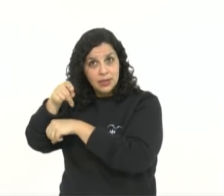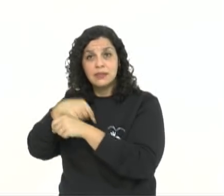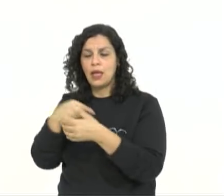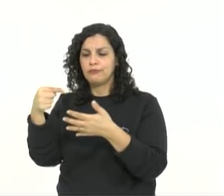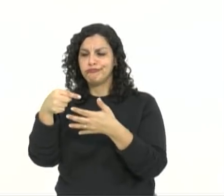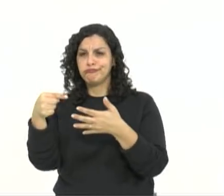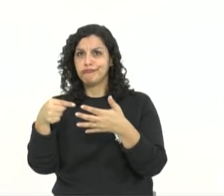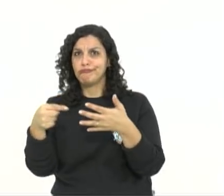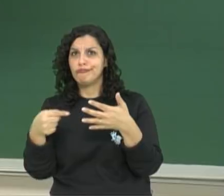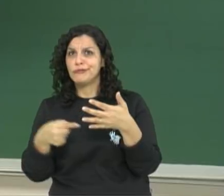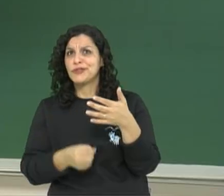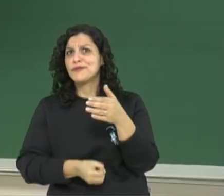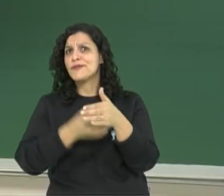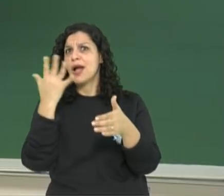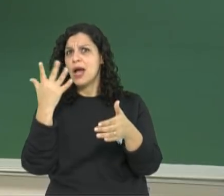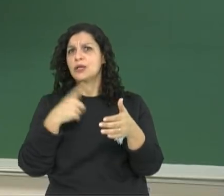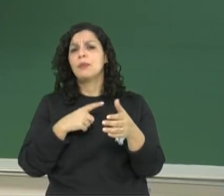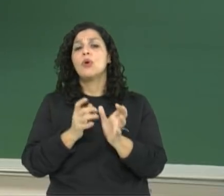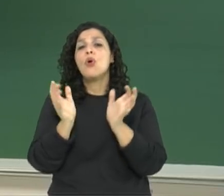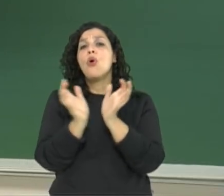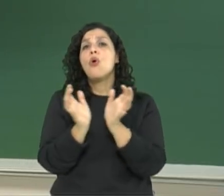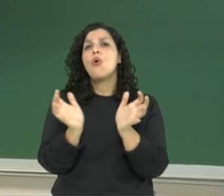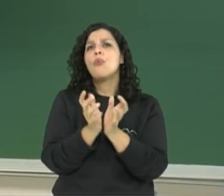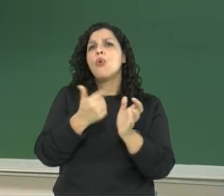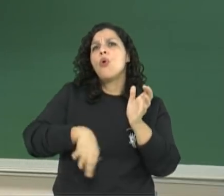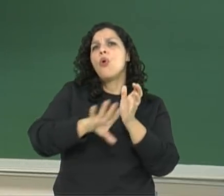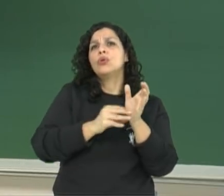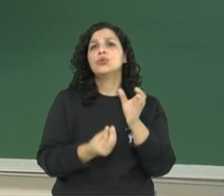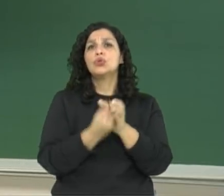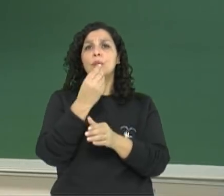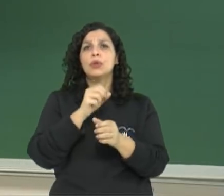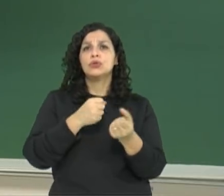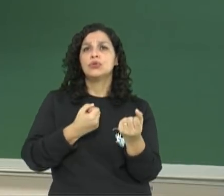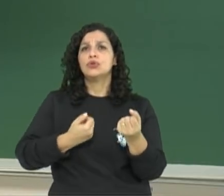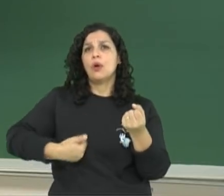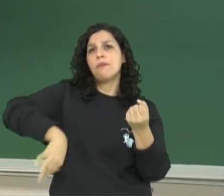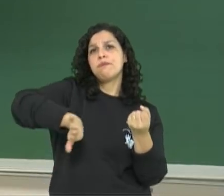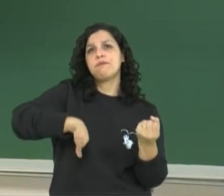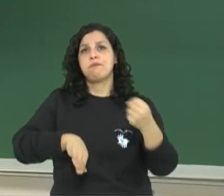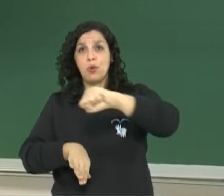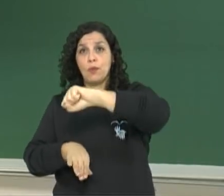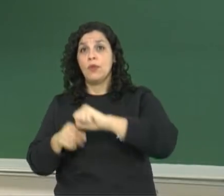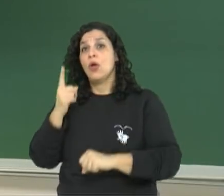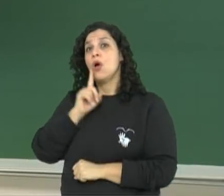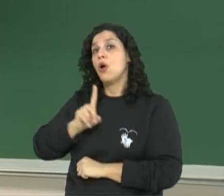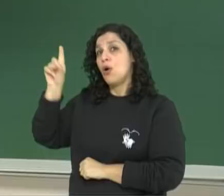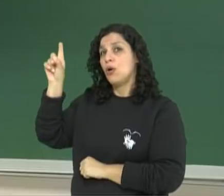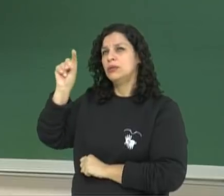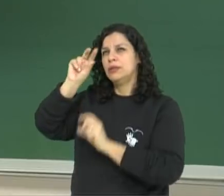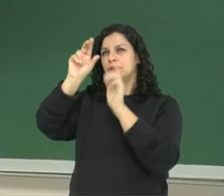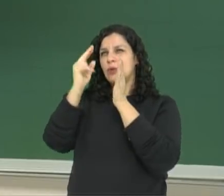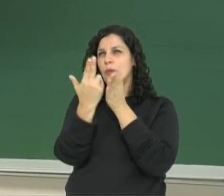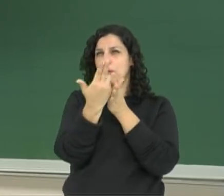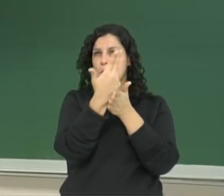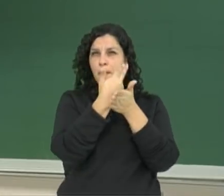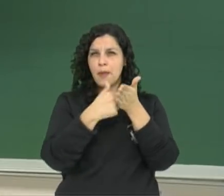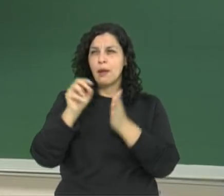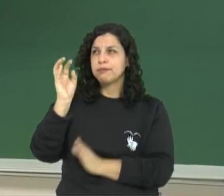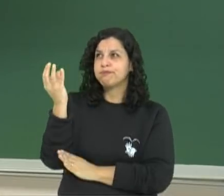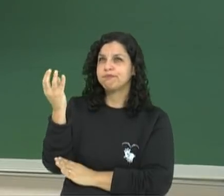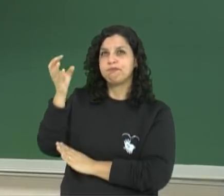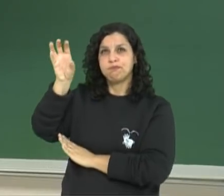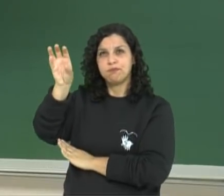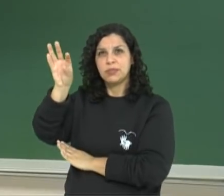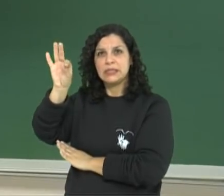versões dessa origem do Muay Thai. Então, só para vocês entenderem aqui, ó, eu trouxe um mapa da Tailândia, porque a gente diz,